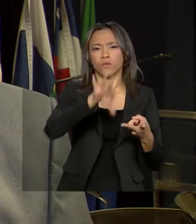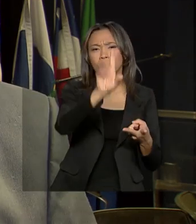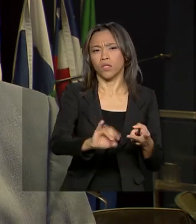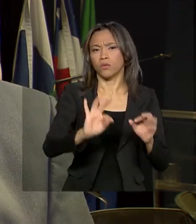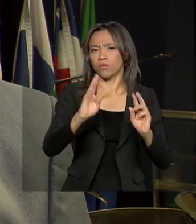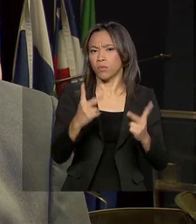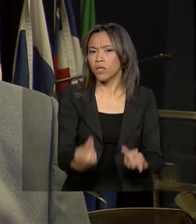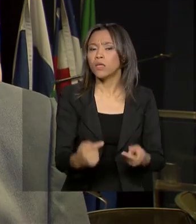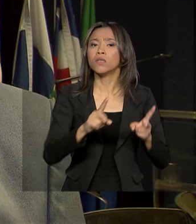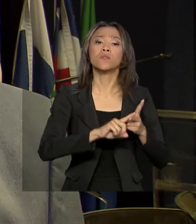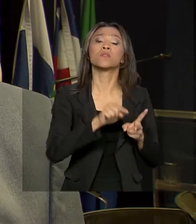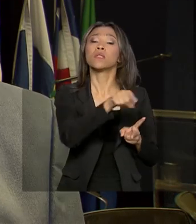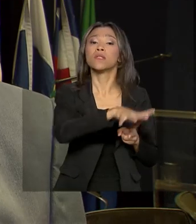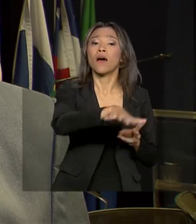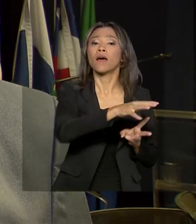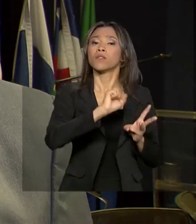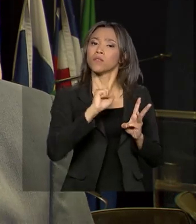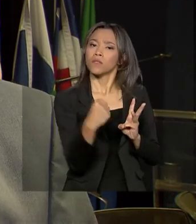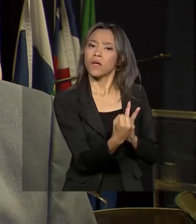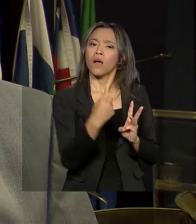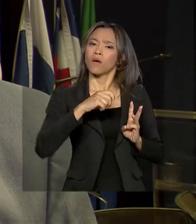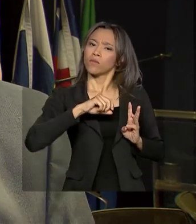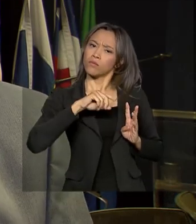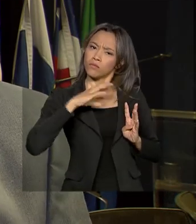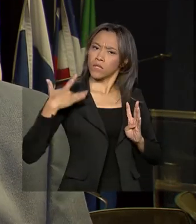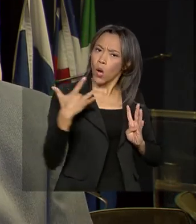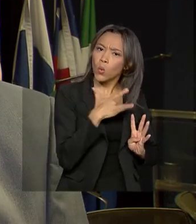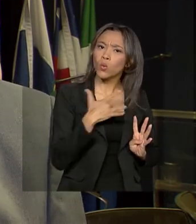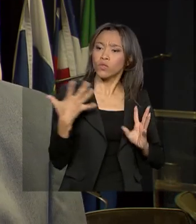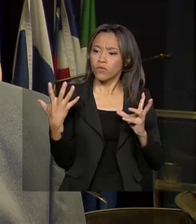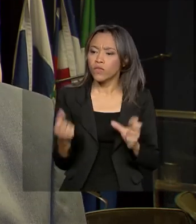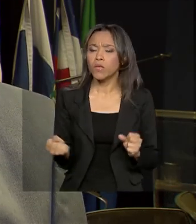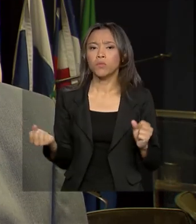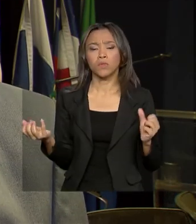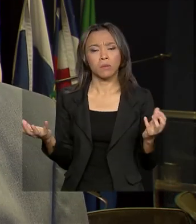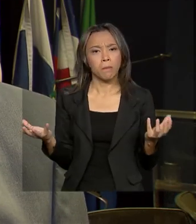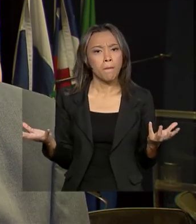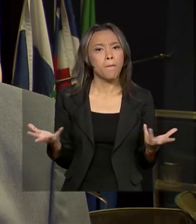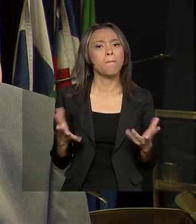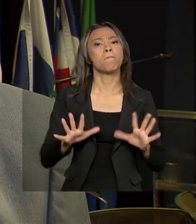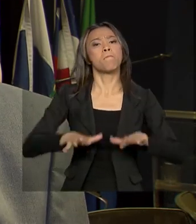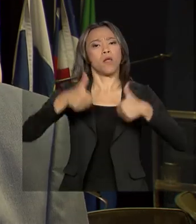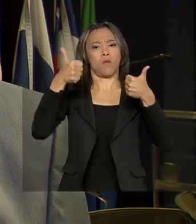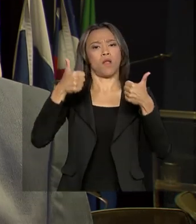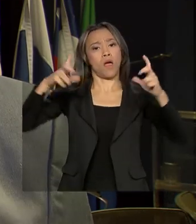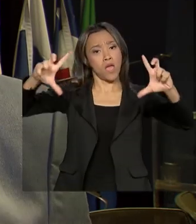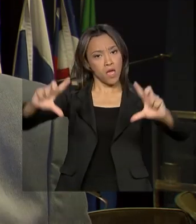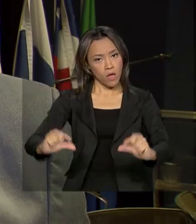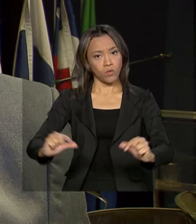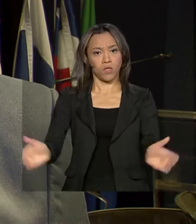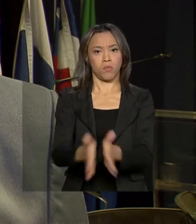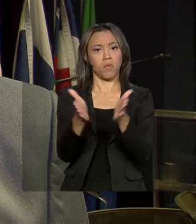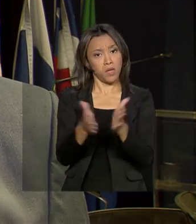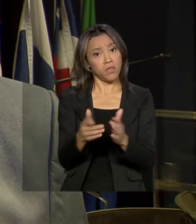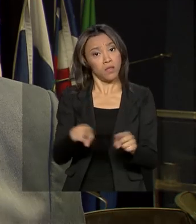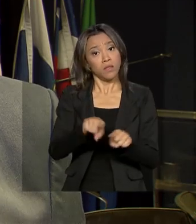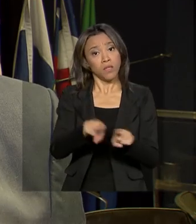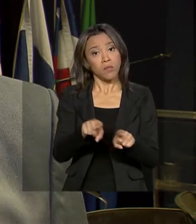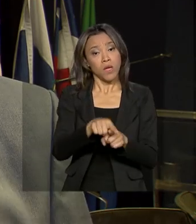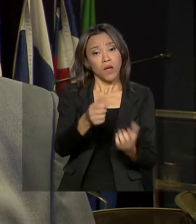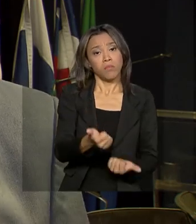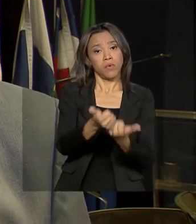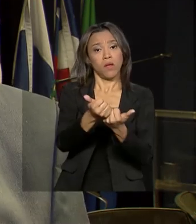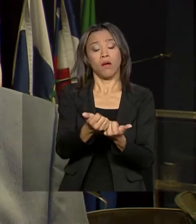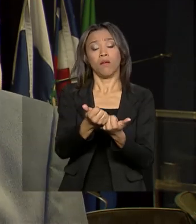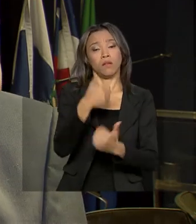na área social, na área de saúde, que nós vamos melhorar, diminuir a pobreza. E o desenvolvimento econômico, não há